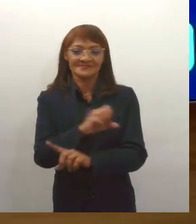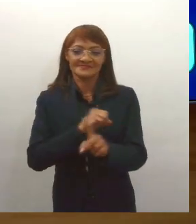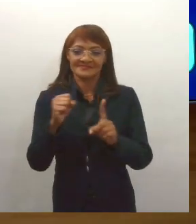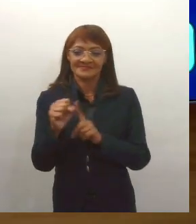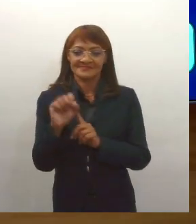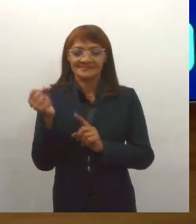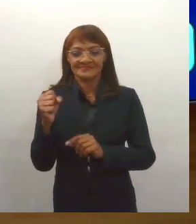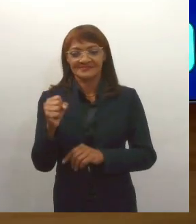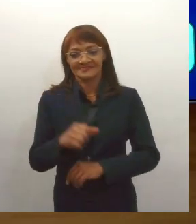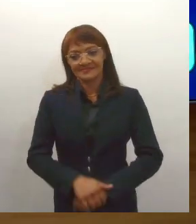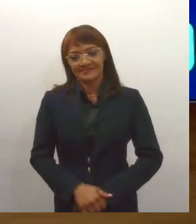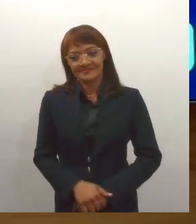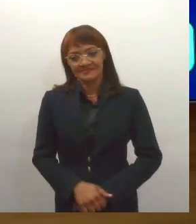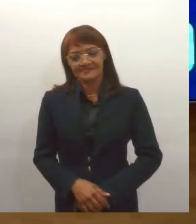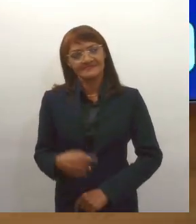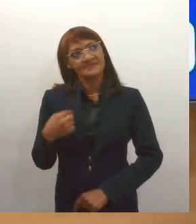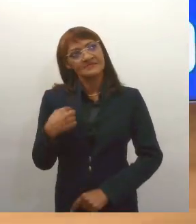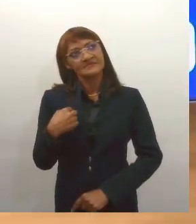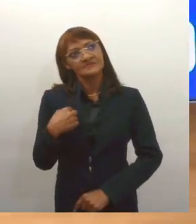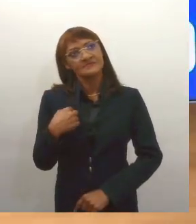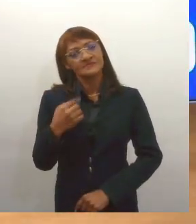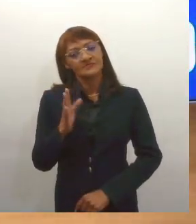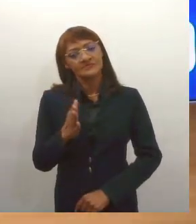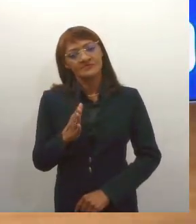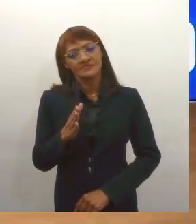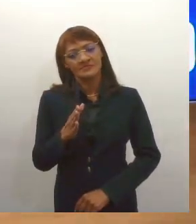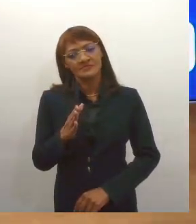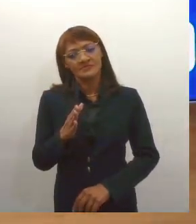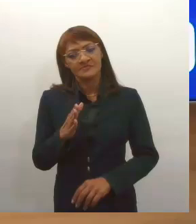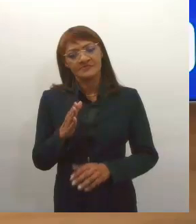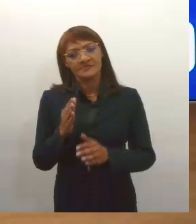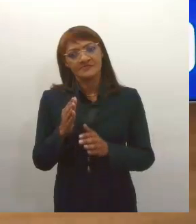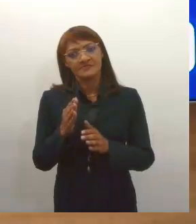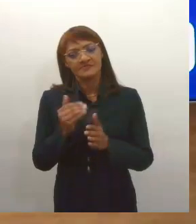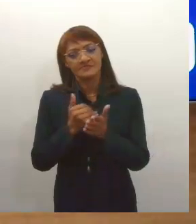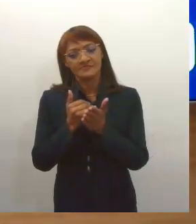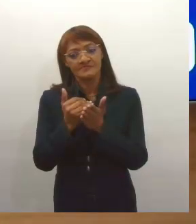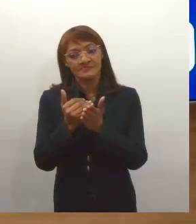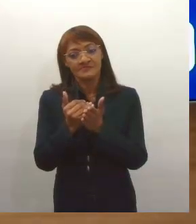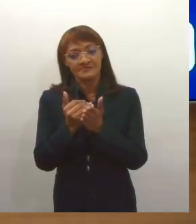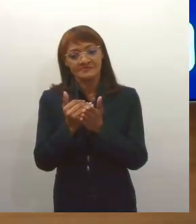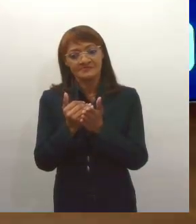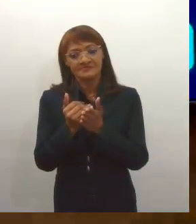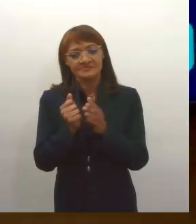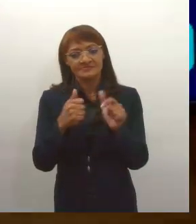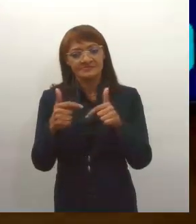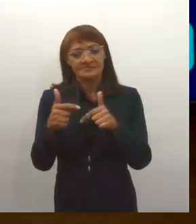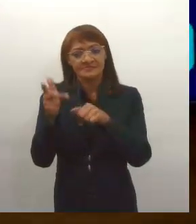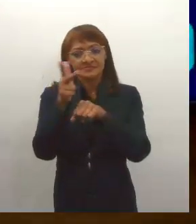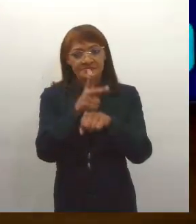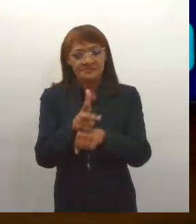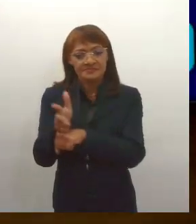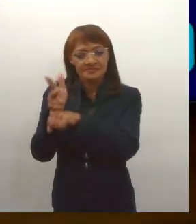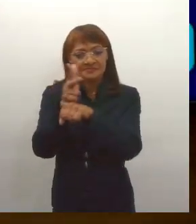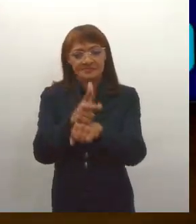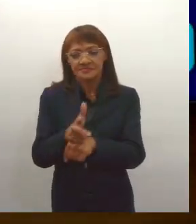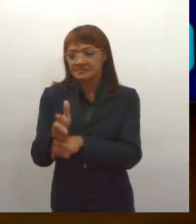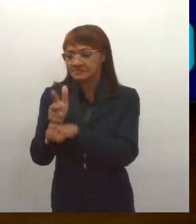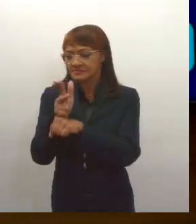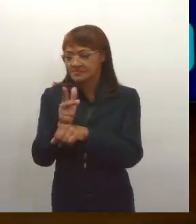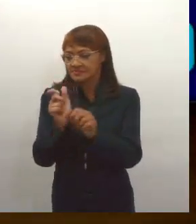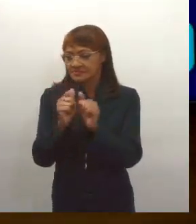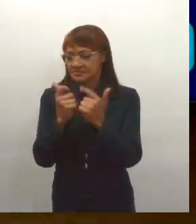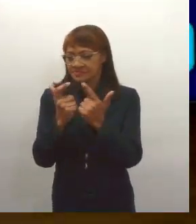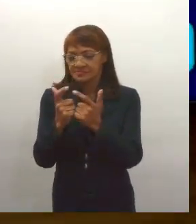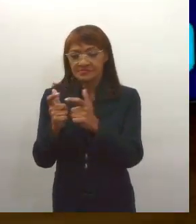né praticamente iniciando fazia as transmissões né transmitia as sessões e eu criei alguma coisa além Nós